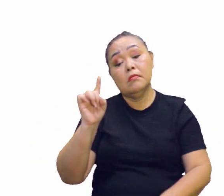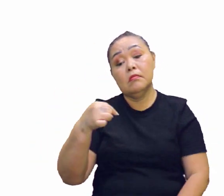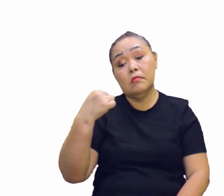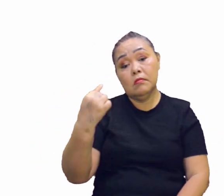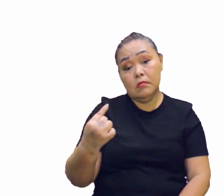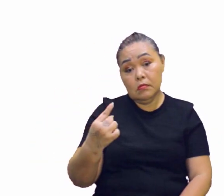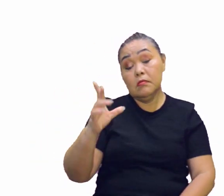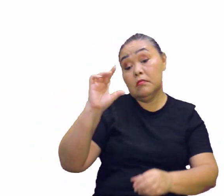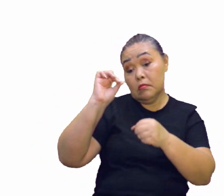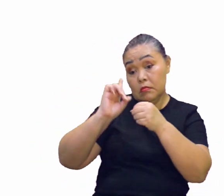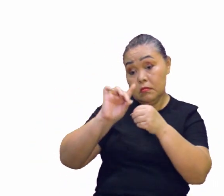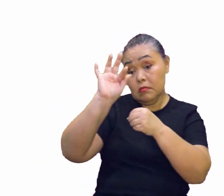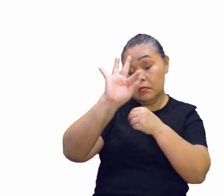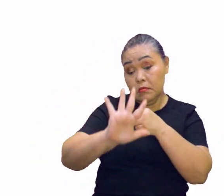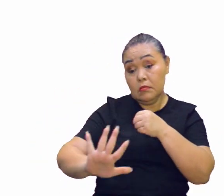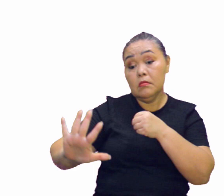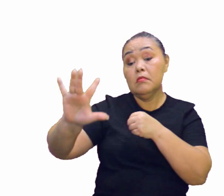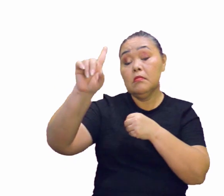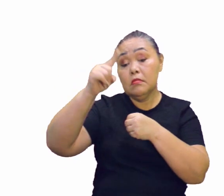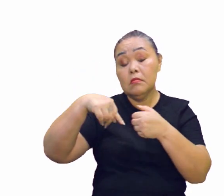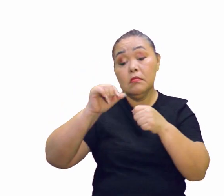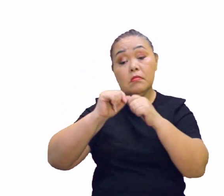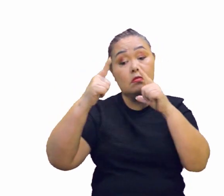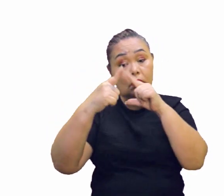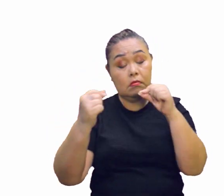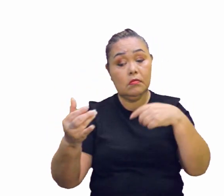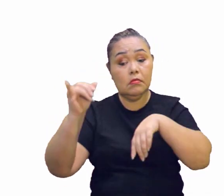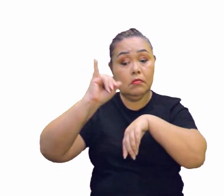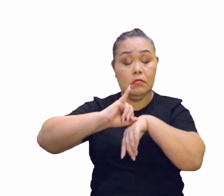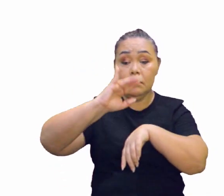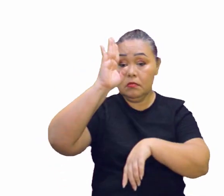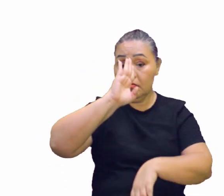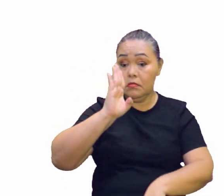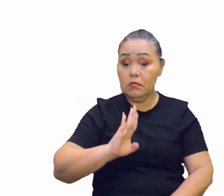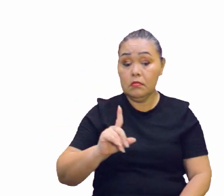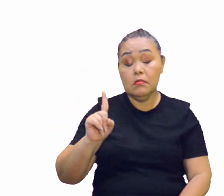ser um distrito, ele também, Brasília, é a capital do